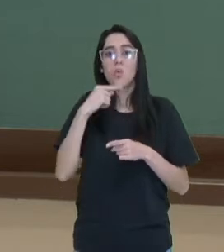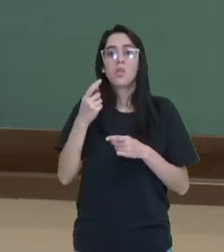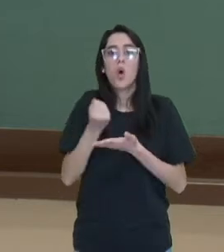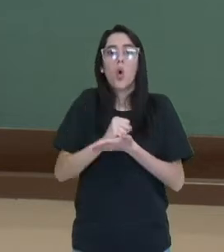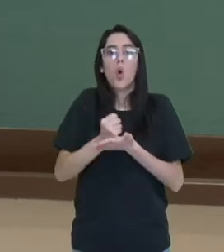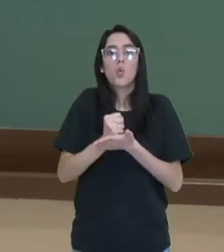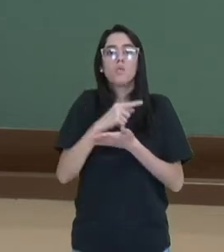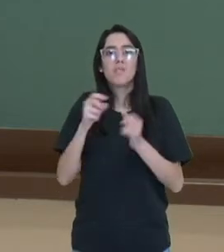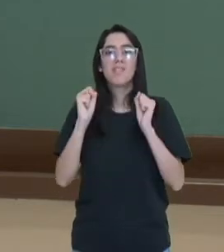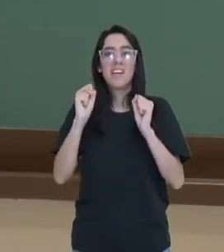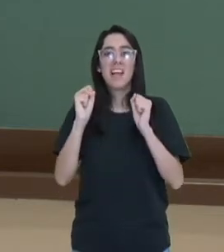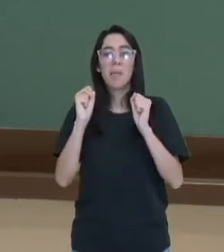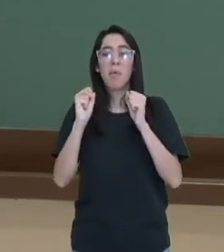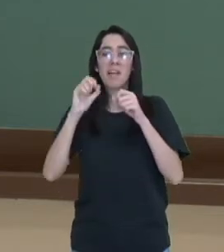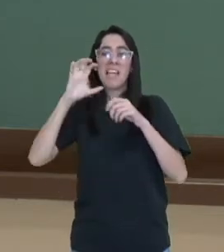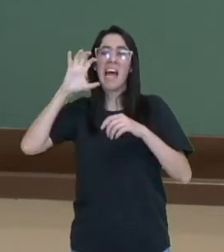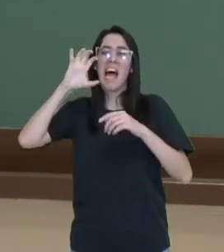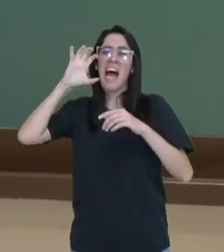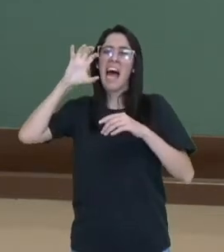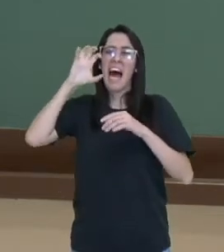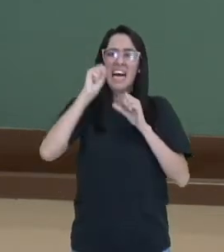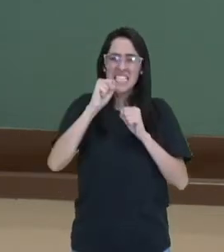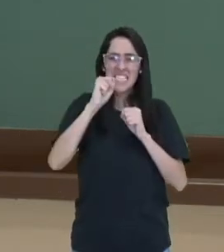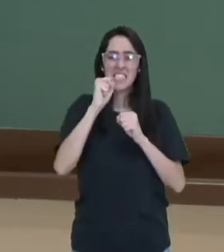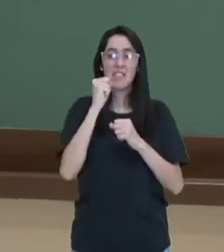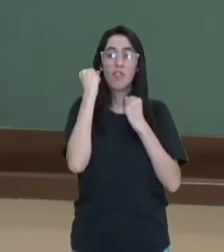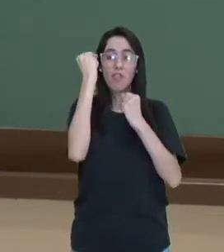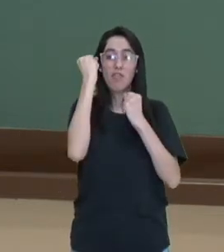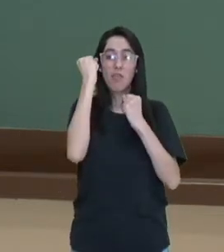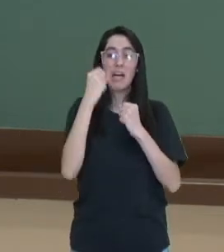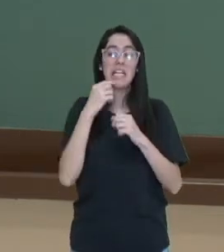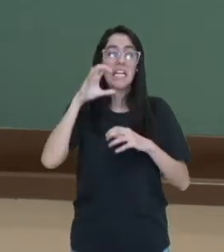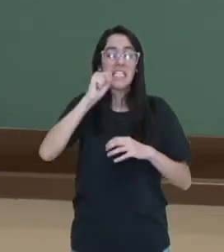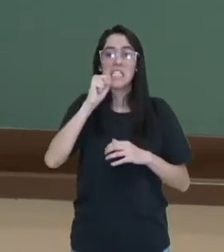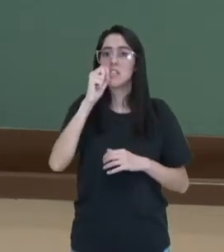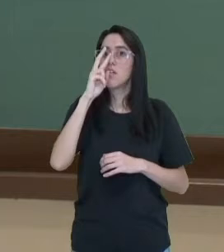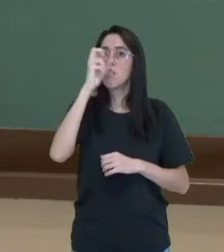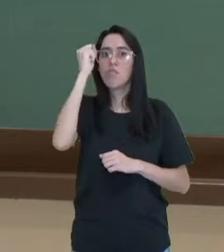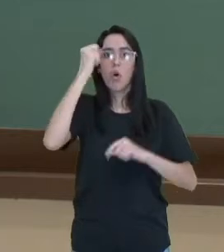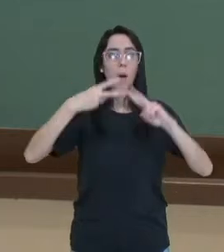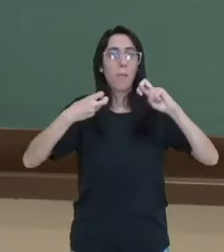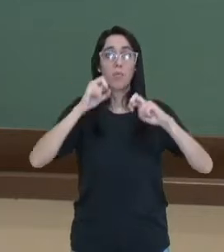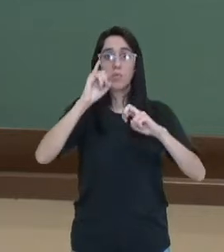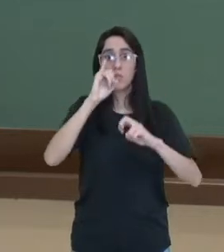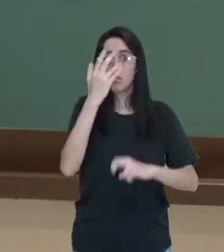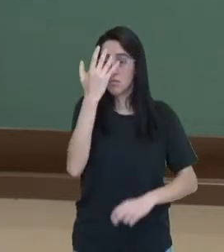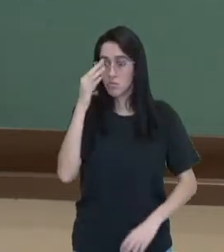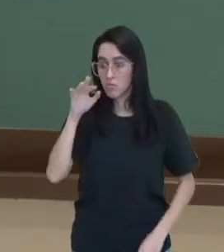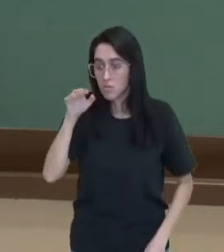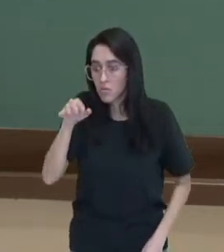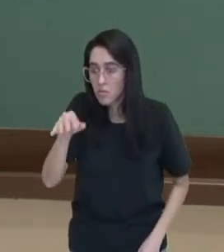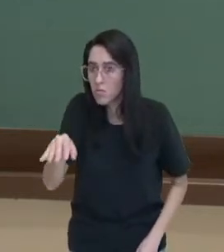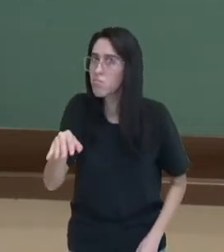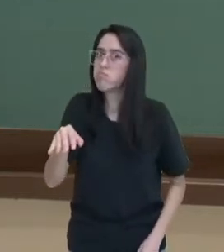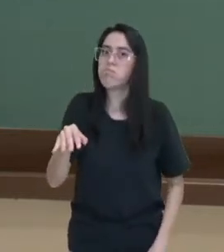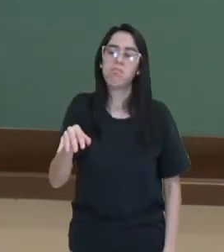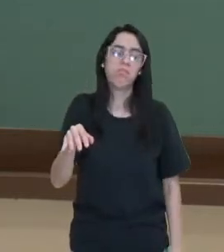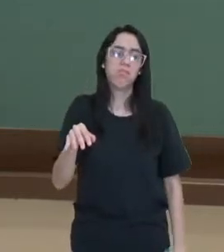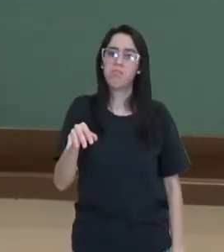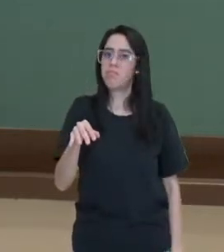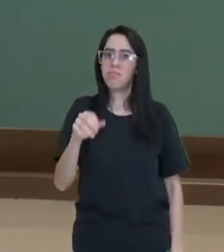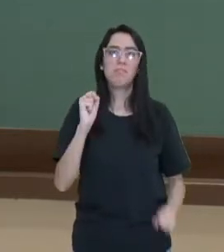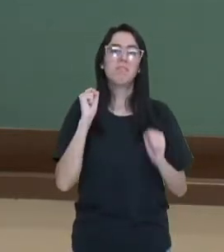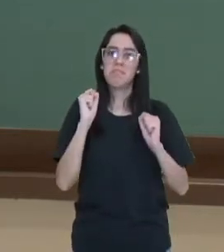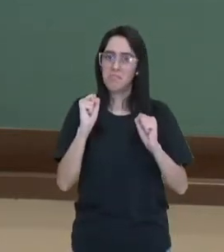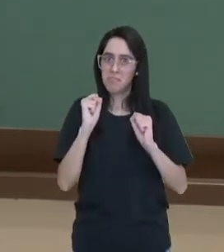pode morder com uma força tão grande e travar esses músculos, que a pessoa que colocar o dedo lá para tentar tirar a língua da pessoa,